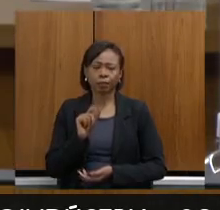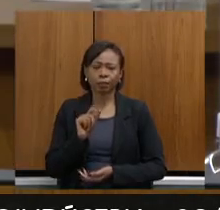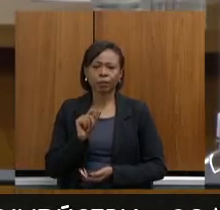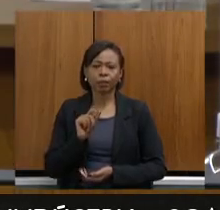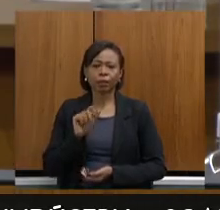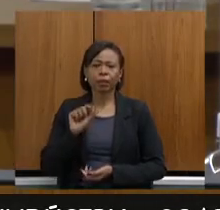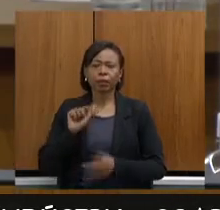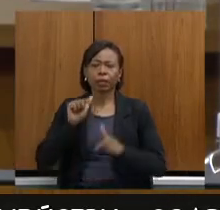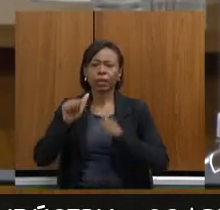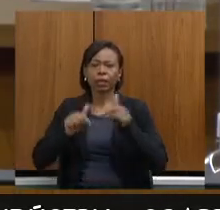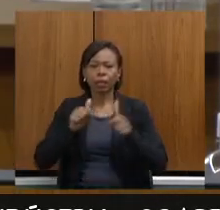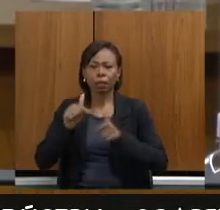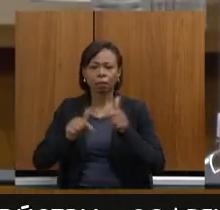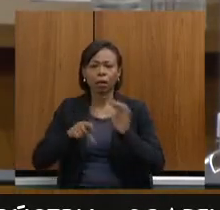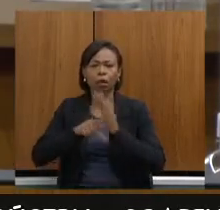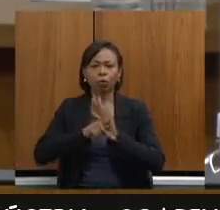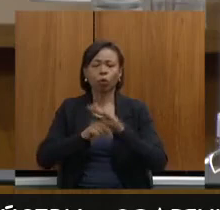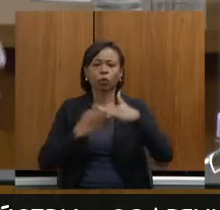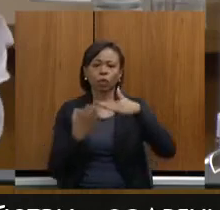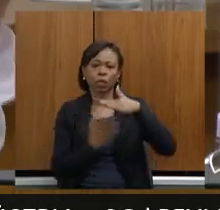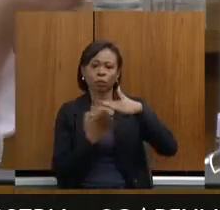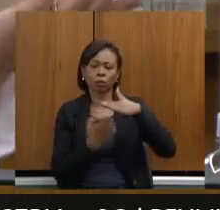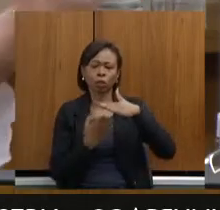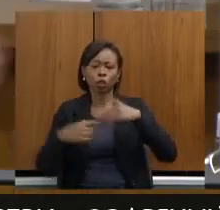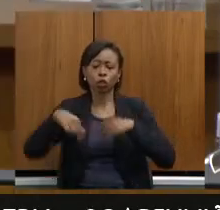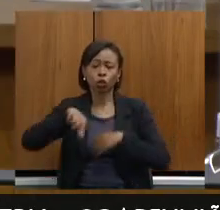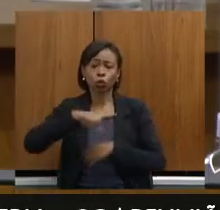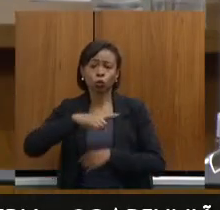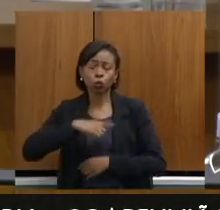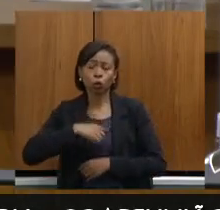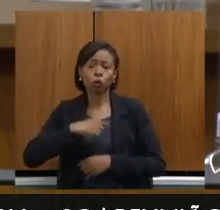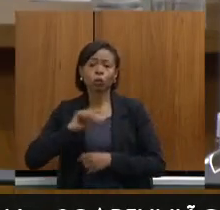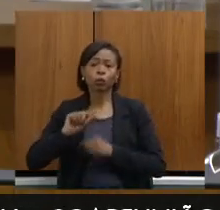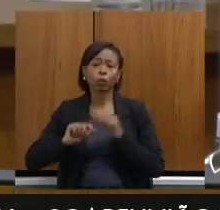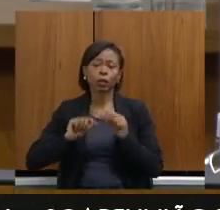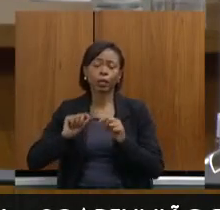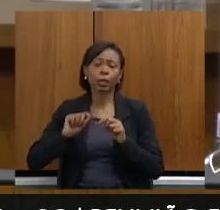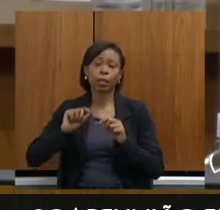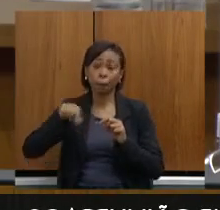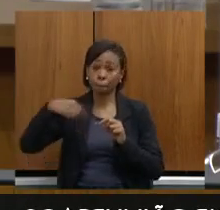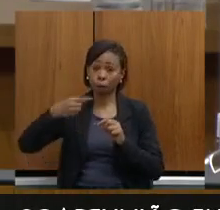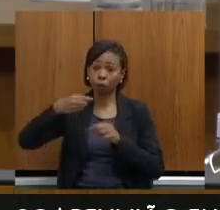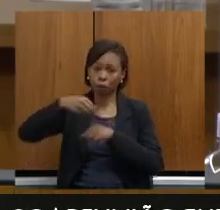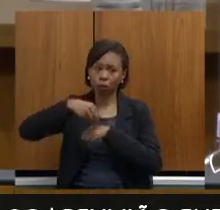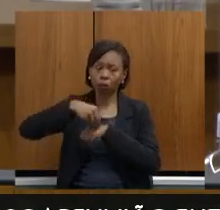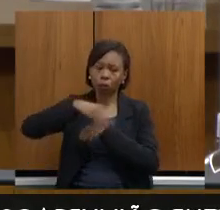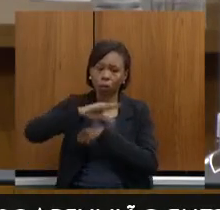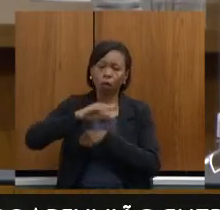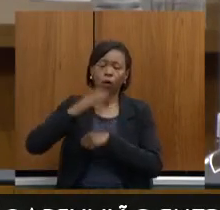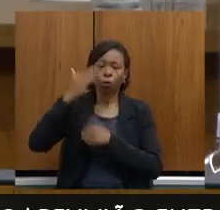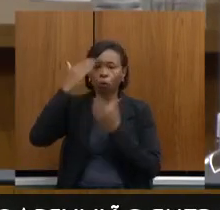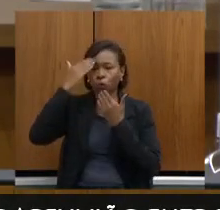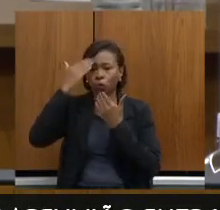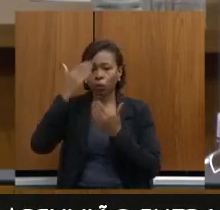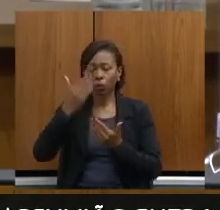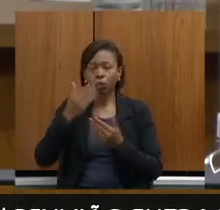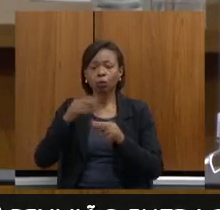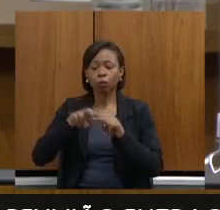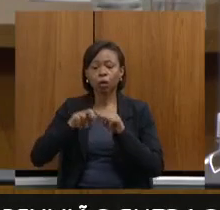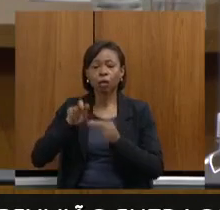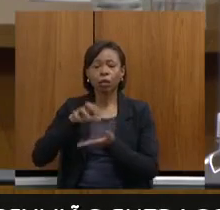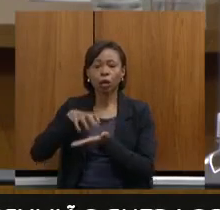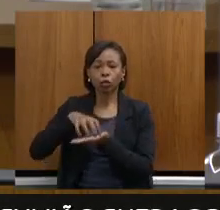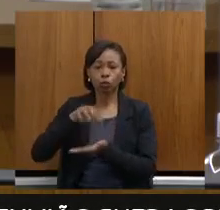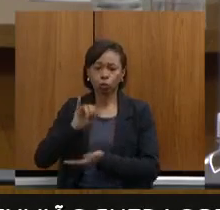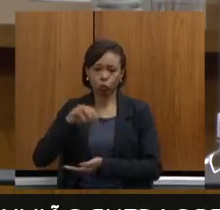a gente tem recebido inclusive áudio depois eu vou encaminhar para o senhor de agradecimento de produtores pela ação do IMA